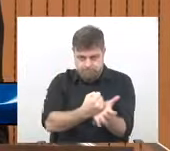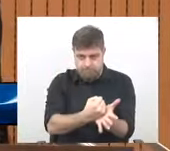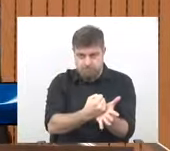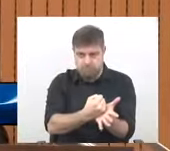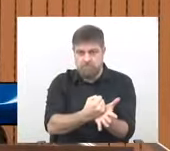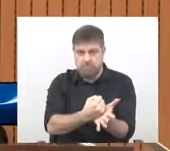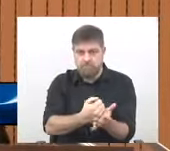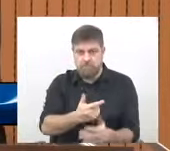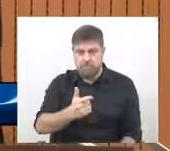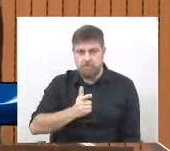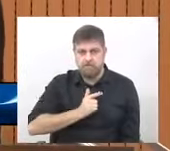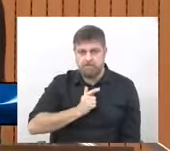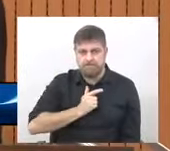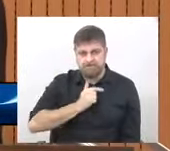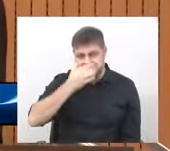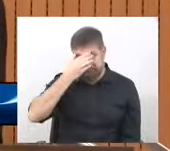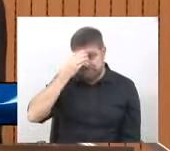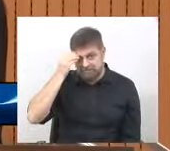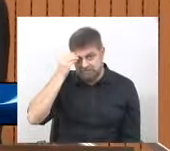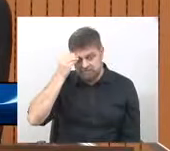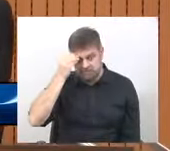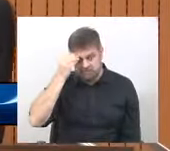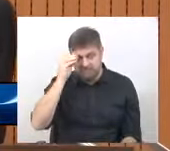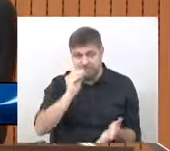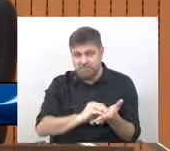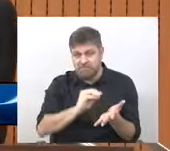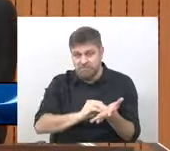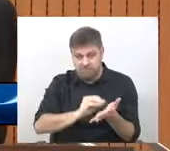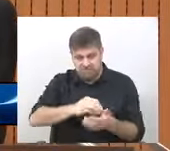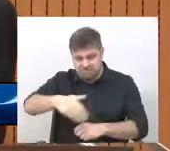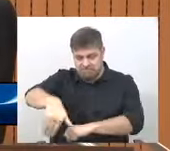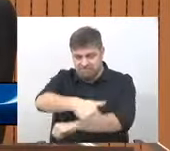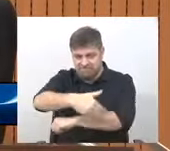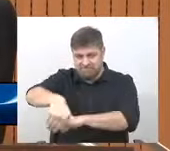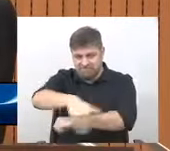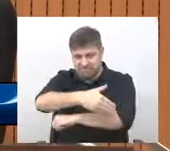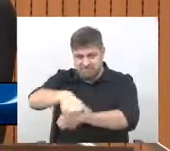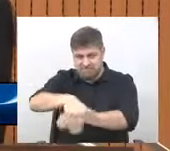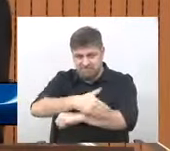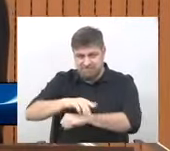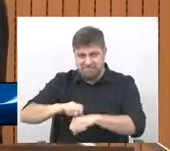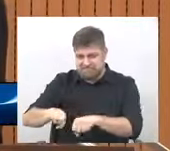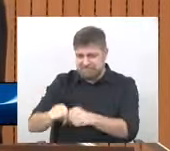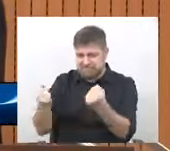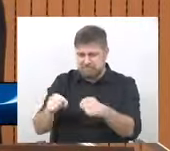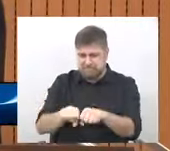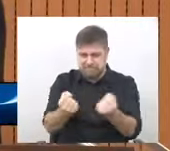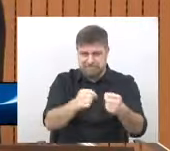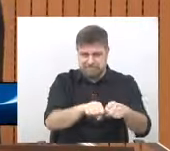deixaram em vão as ruas que estão sendo estragadas,